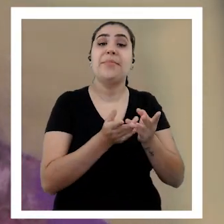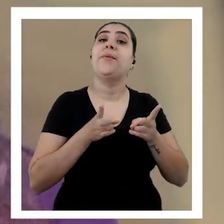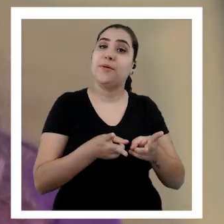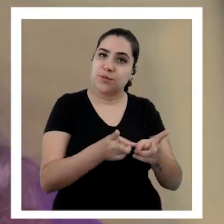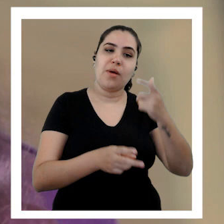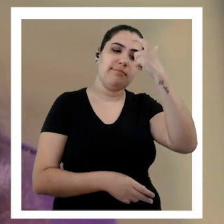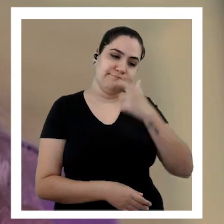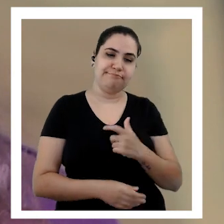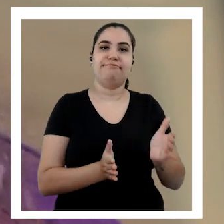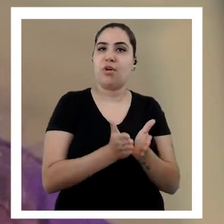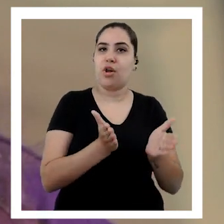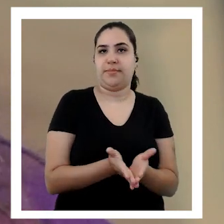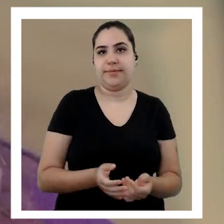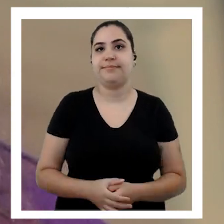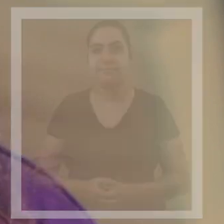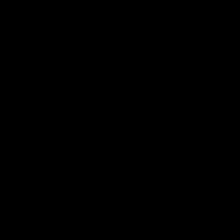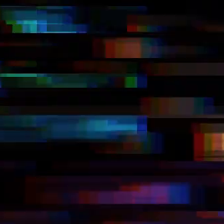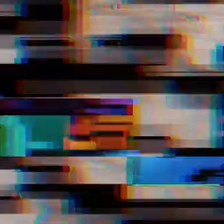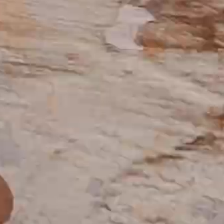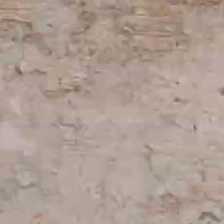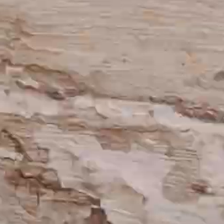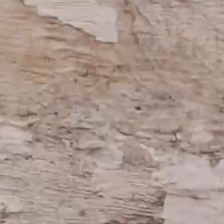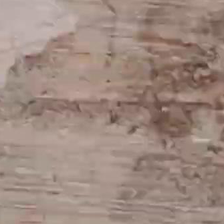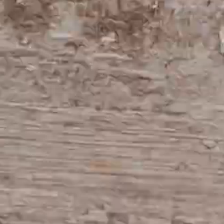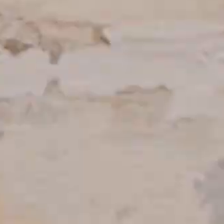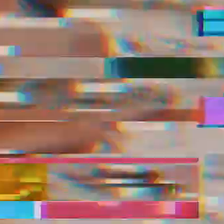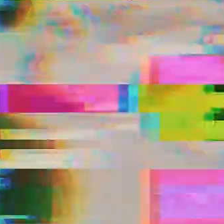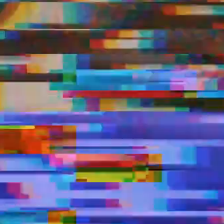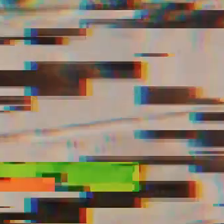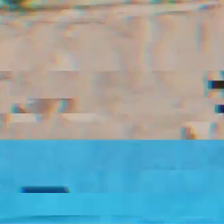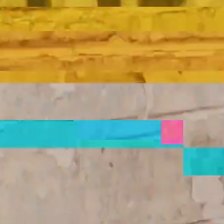pobre a continuar sendo pobre.